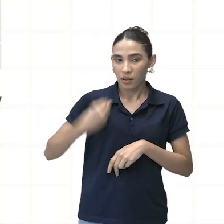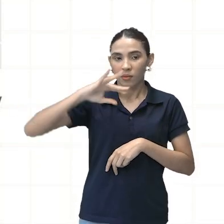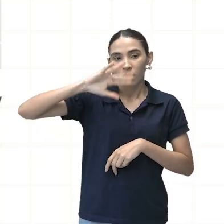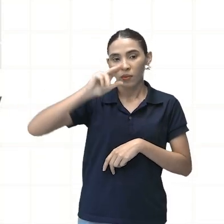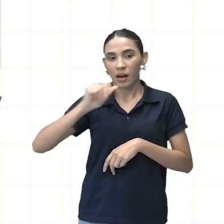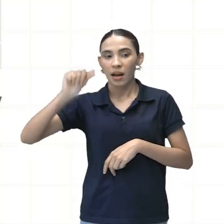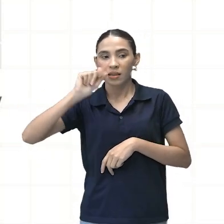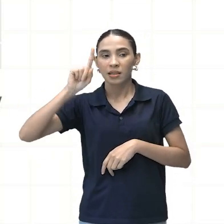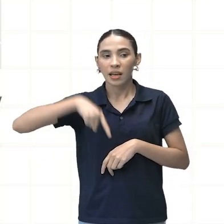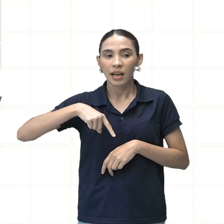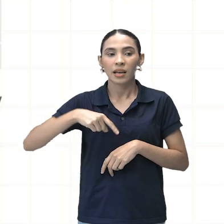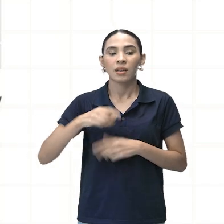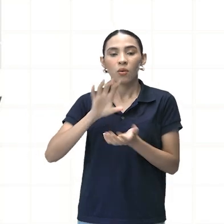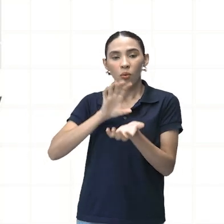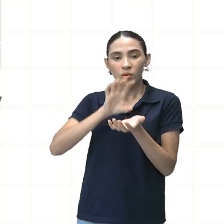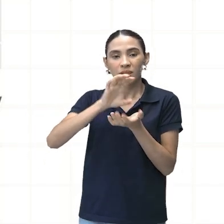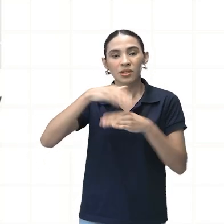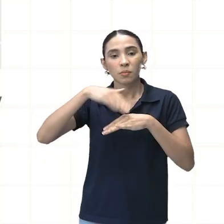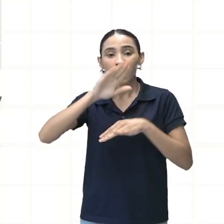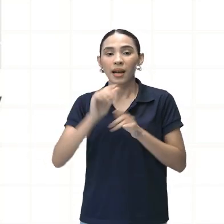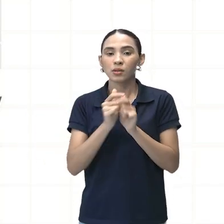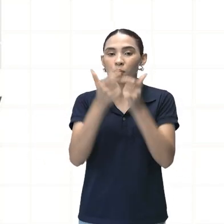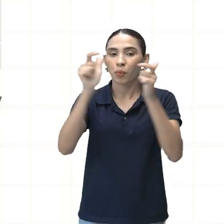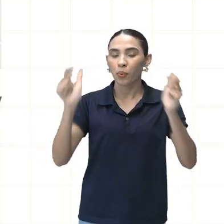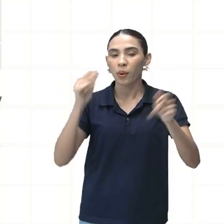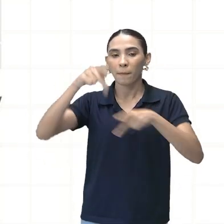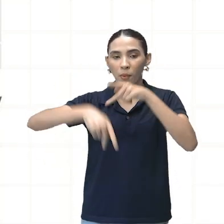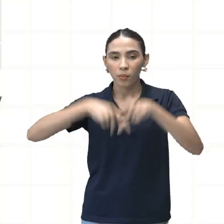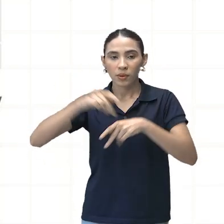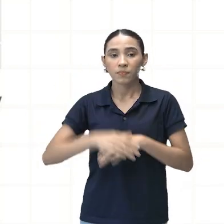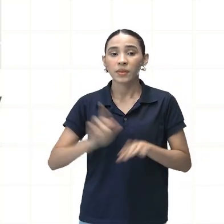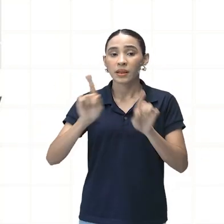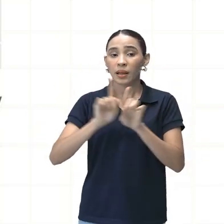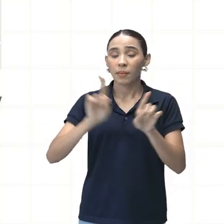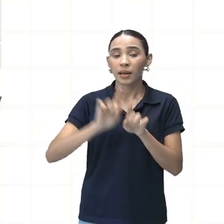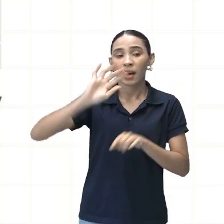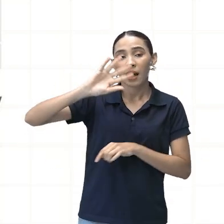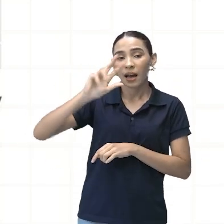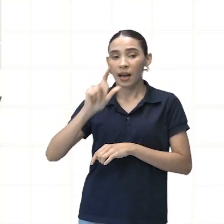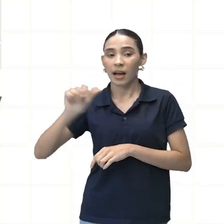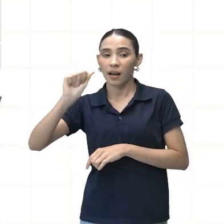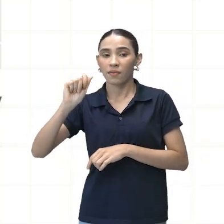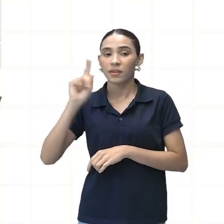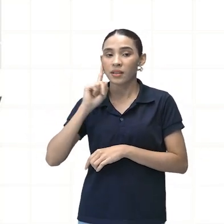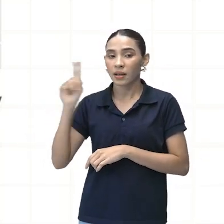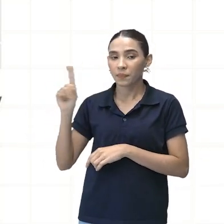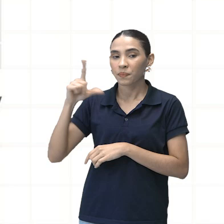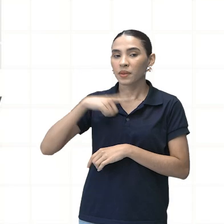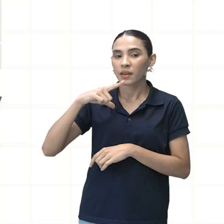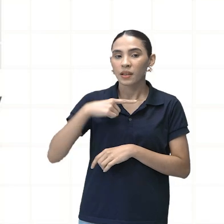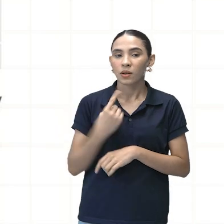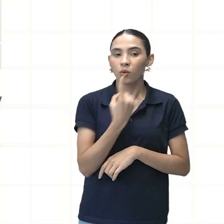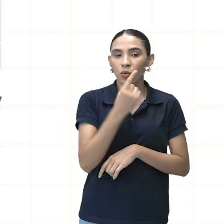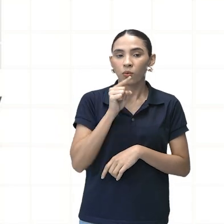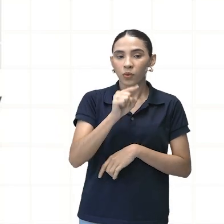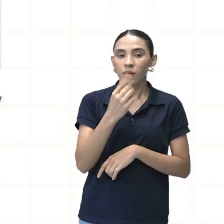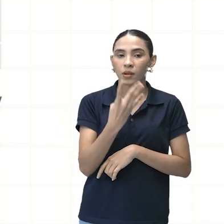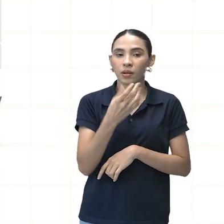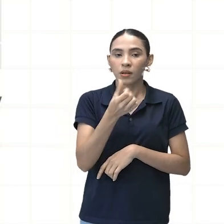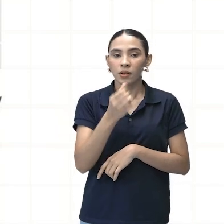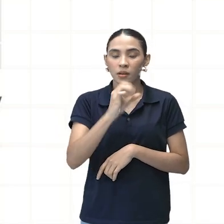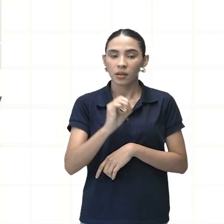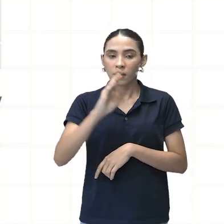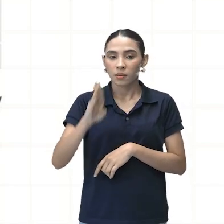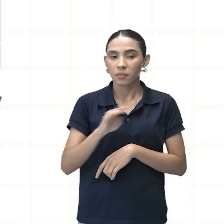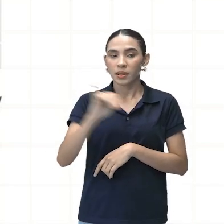é o continente mais populoso que a gente tem. Seguido ali da África, que tem cerca de 1,4 bilhão